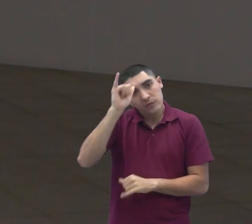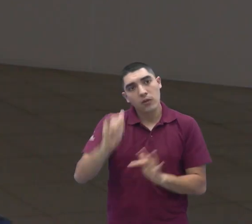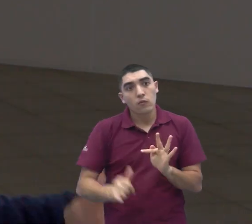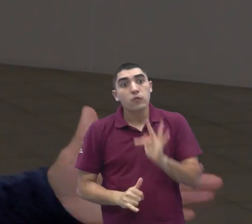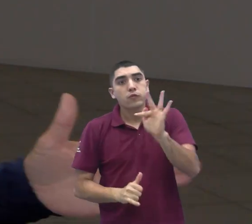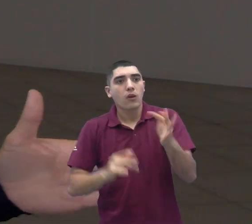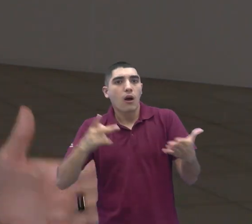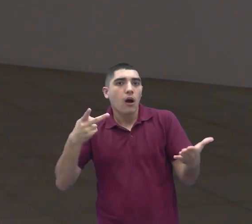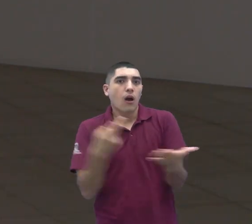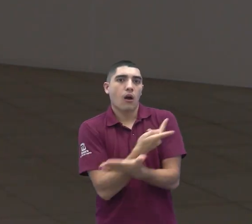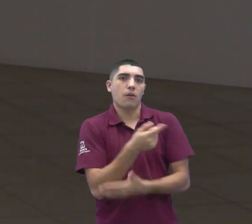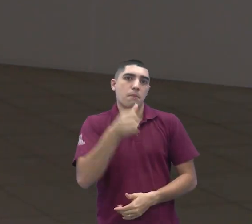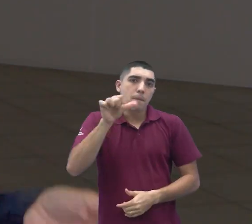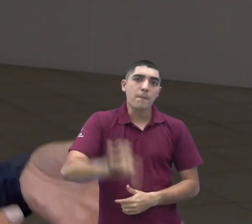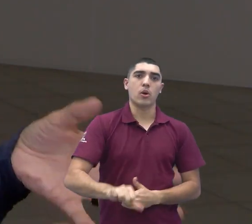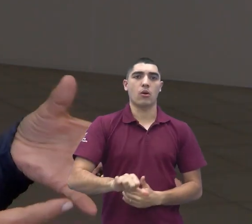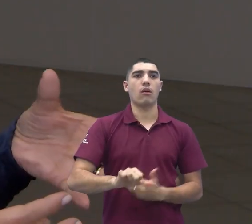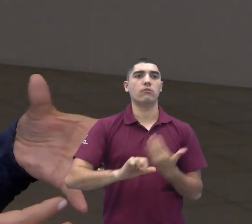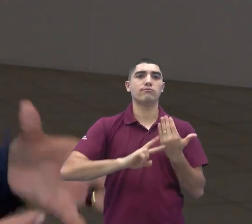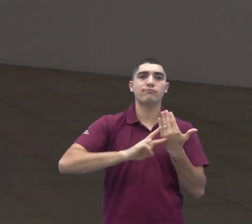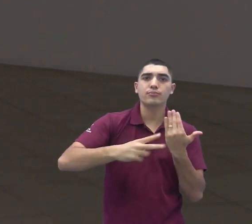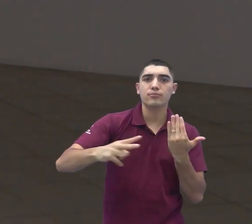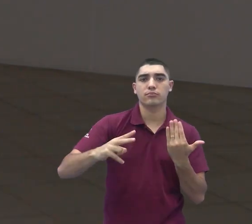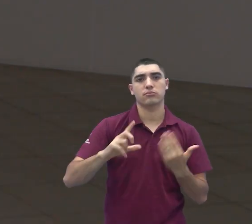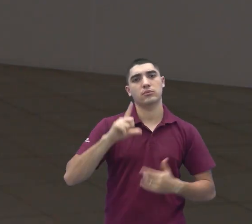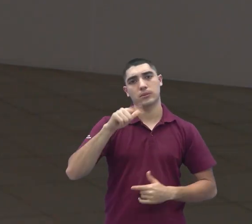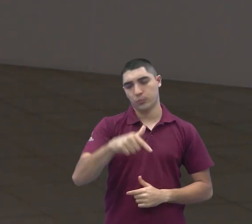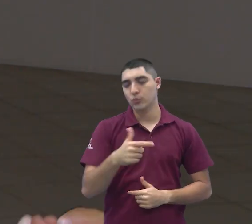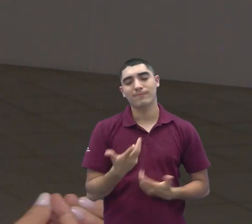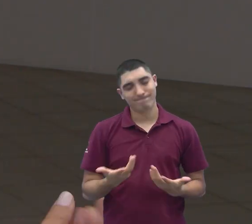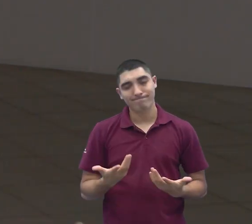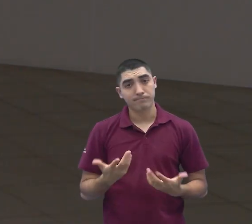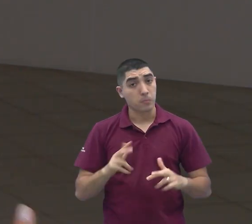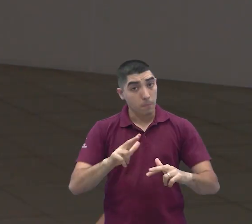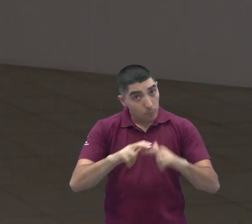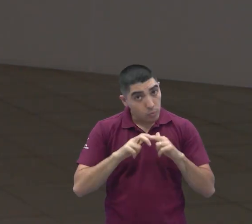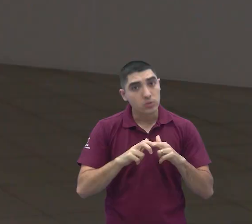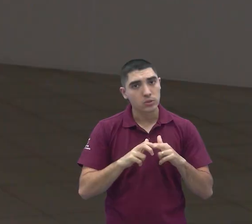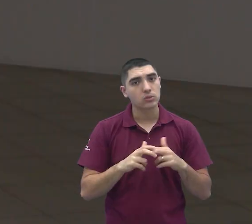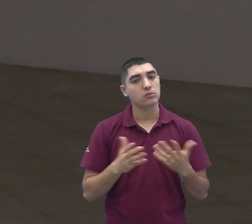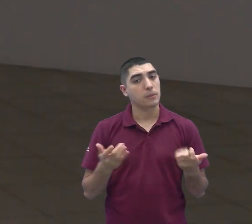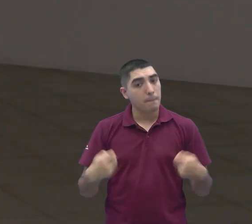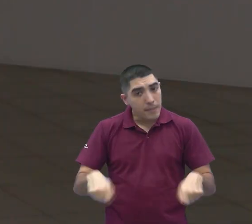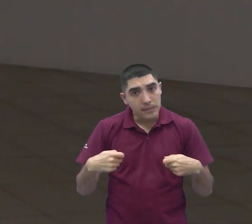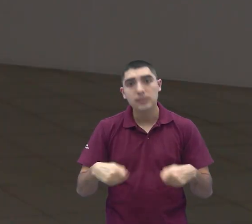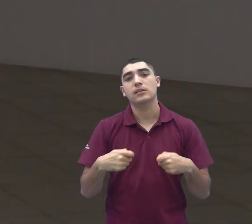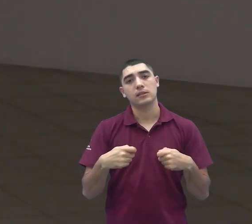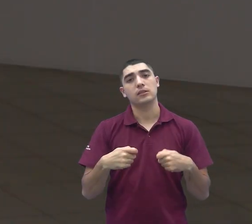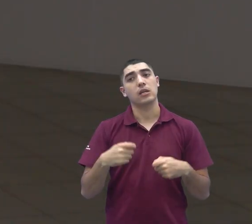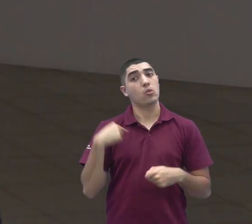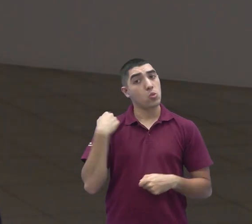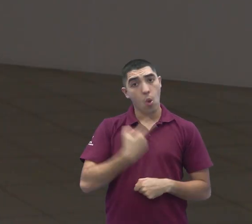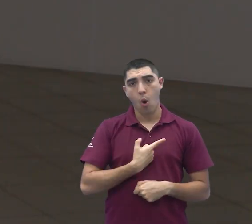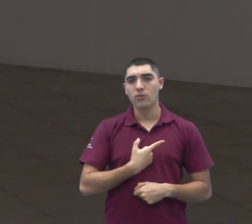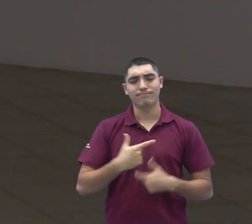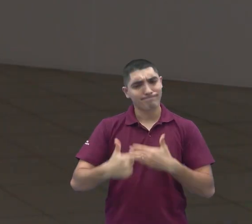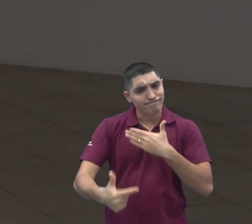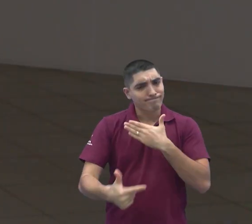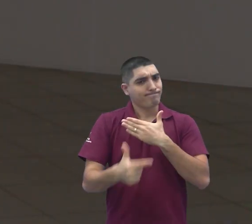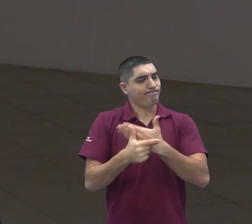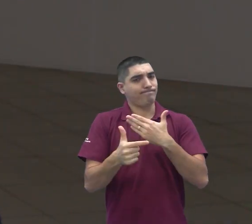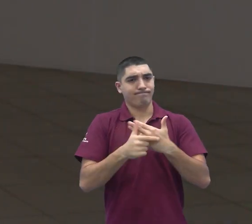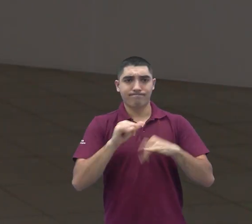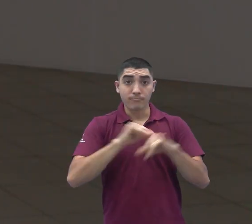para a gente depois não chorar, não sentir, não lamentar o ocorrido. Então isso é que a gente tem o